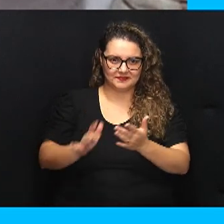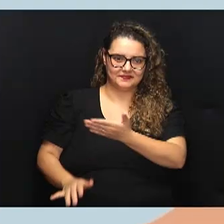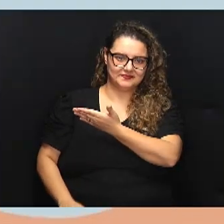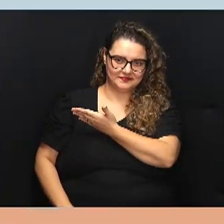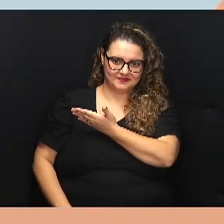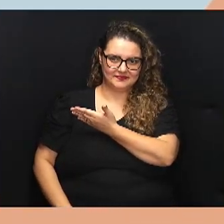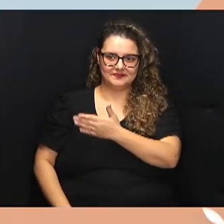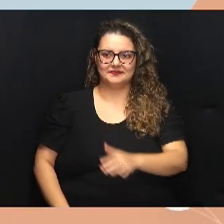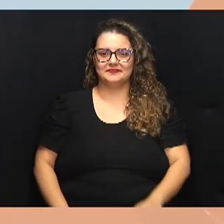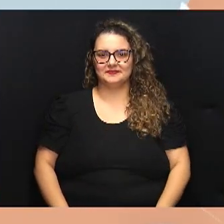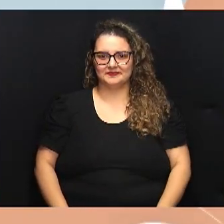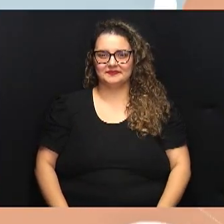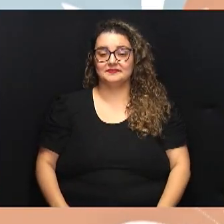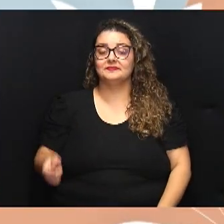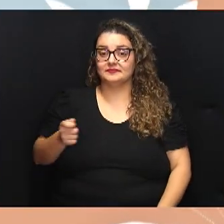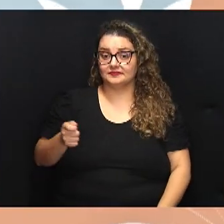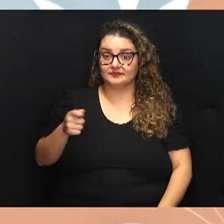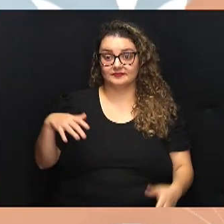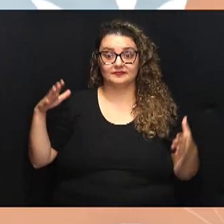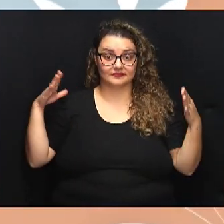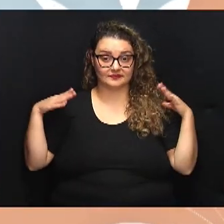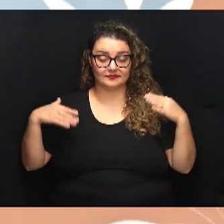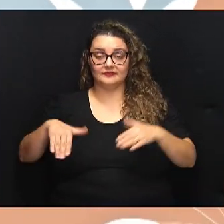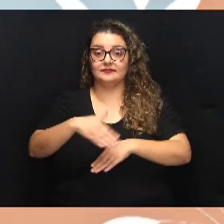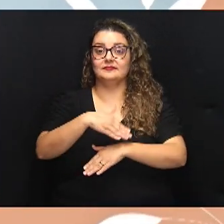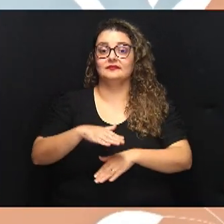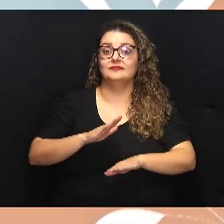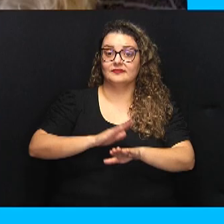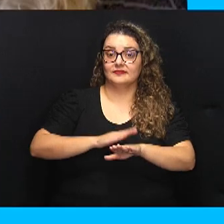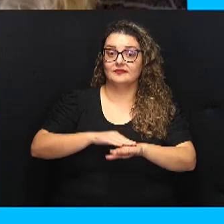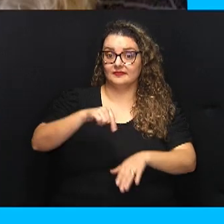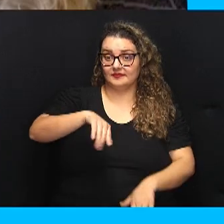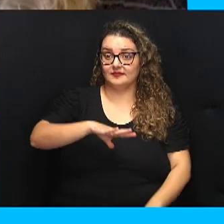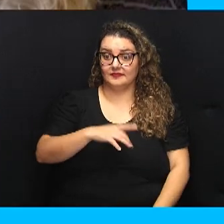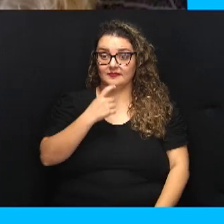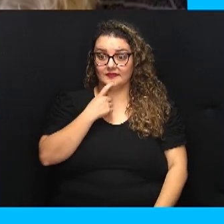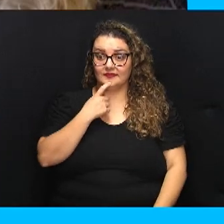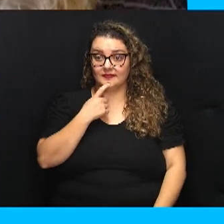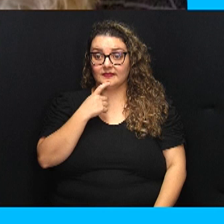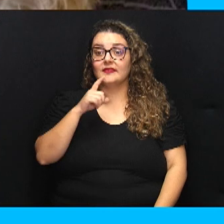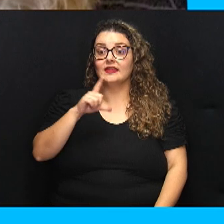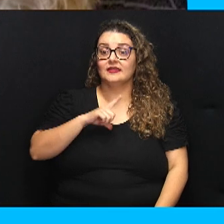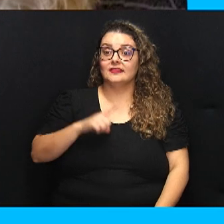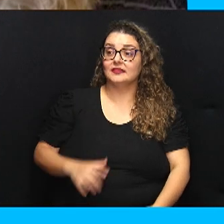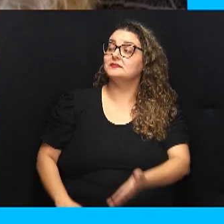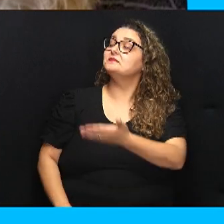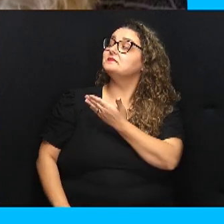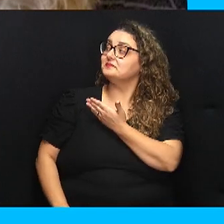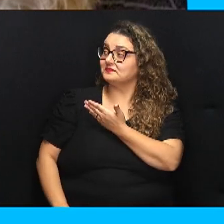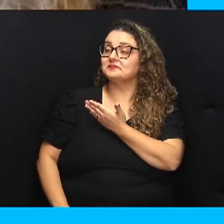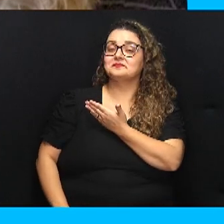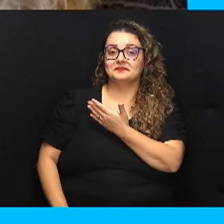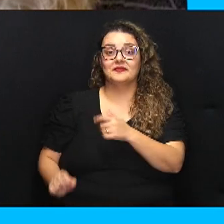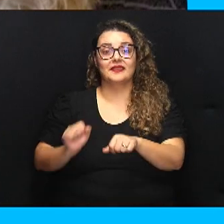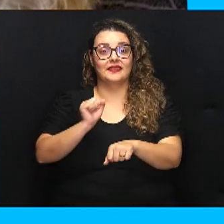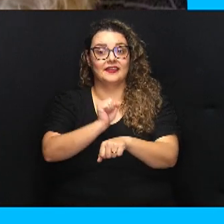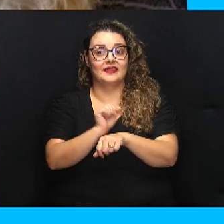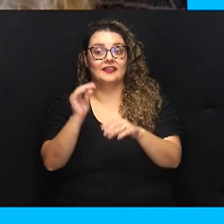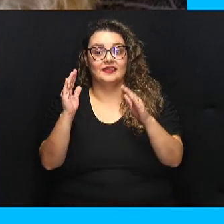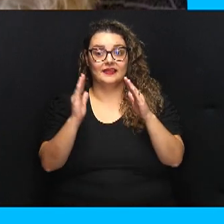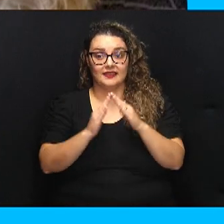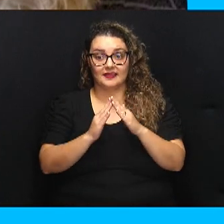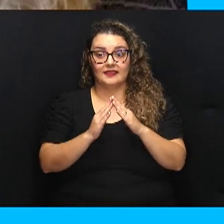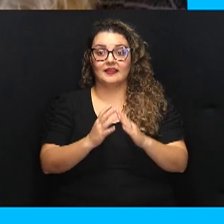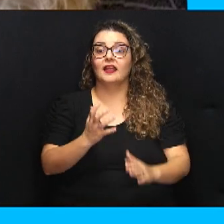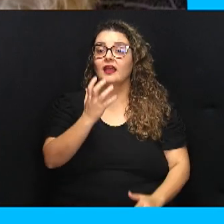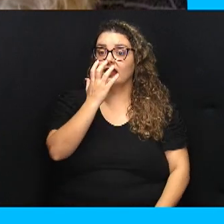tua tela. A Associação Anjos de Rua, que funciona em Campinas, está com o Scooby que espera um lar. O cãozinho é